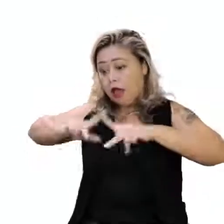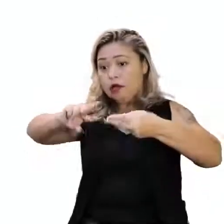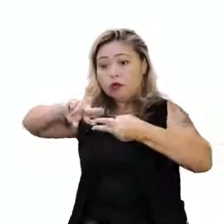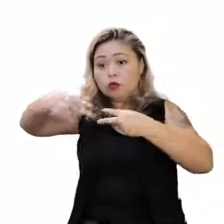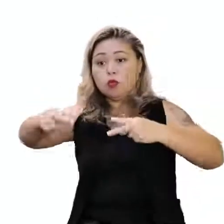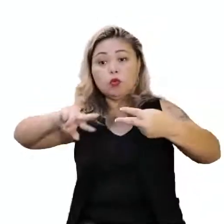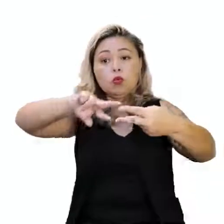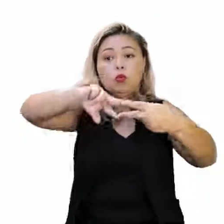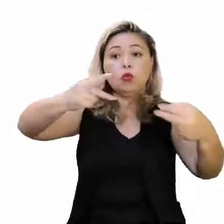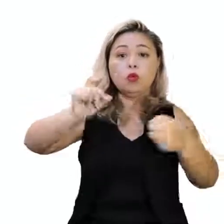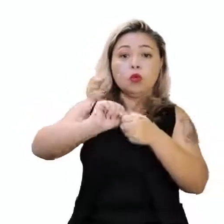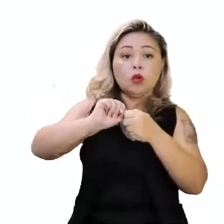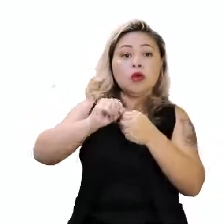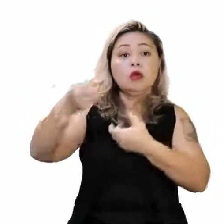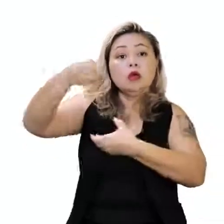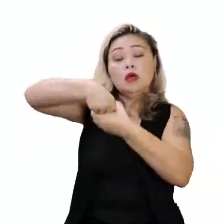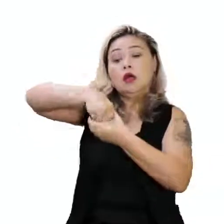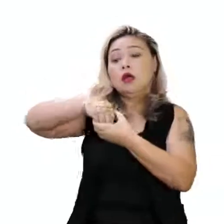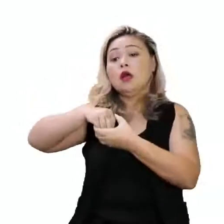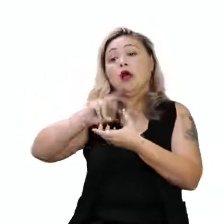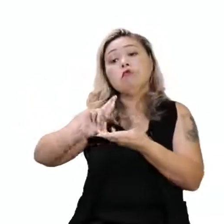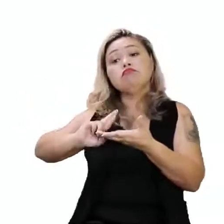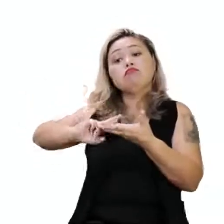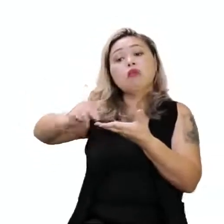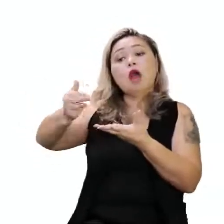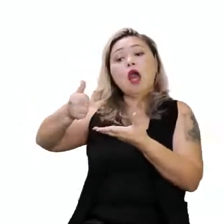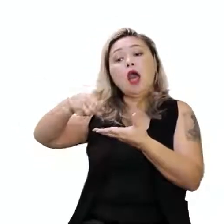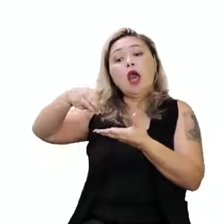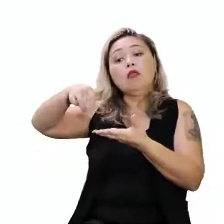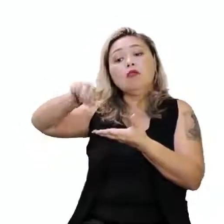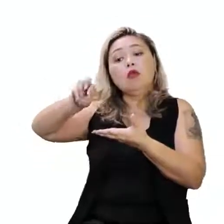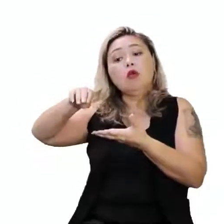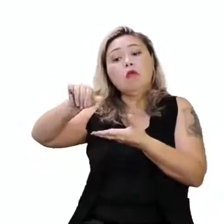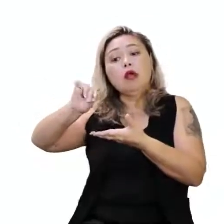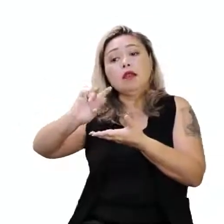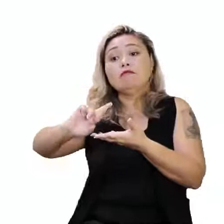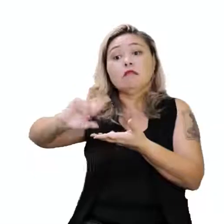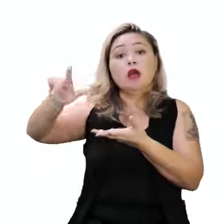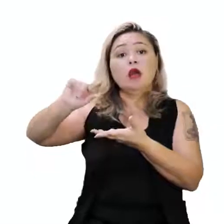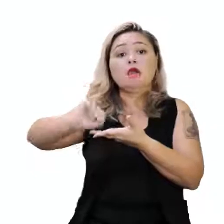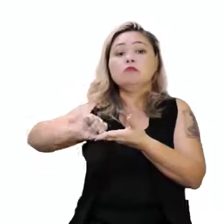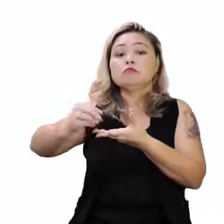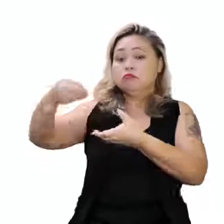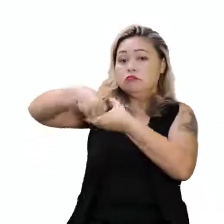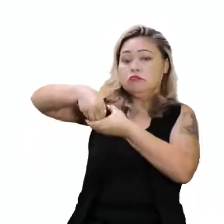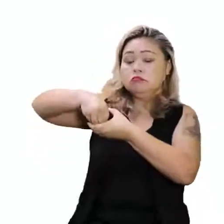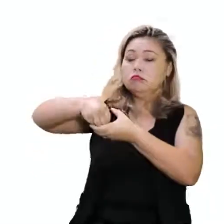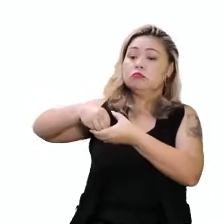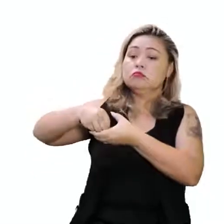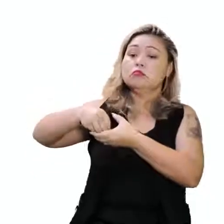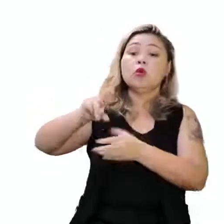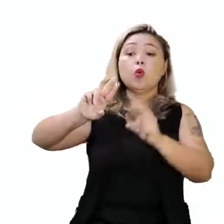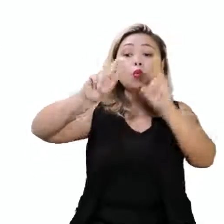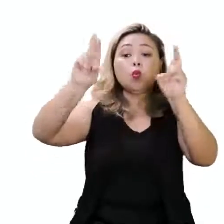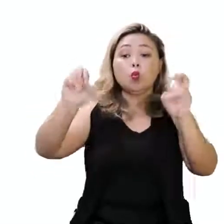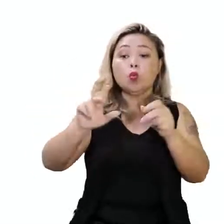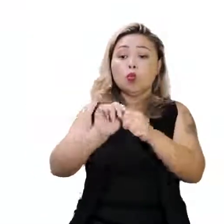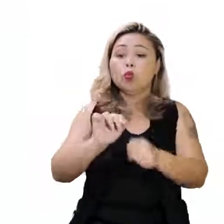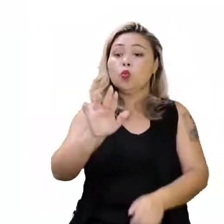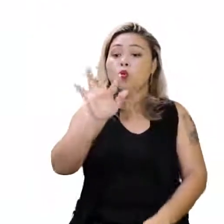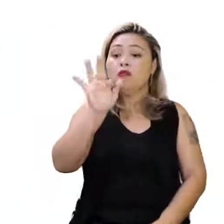genéticas, incluindo anormalidades, estão disseminadas, que é o chamado efeito